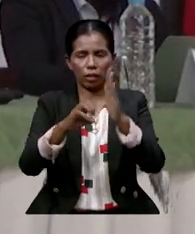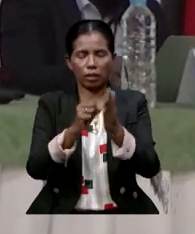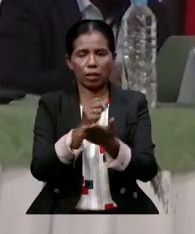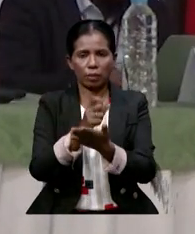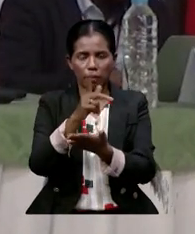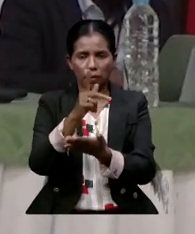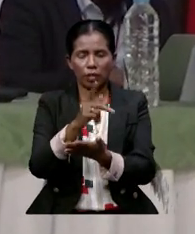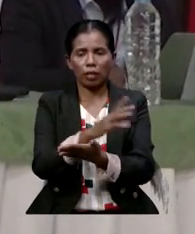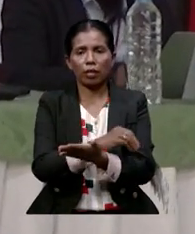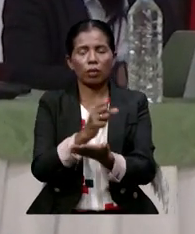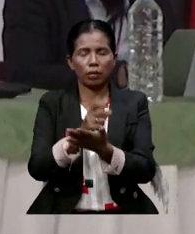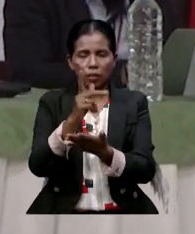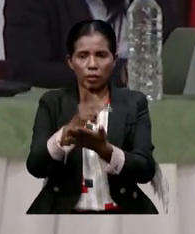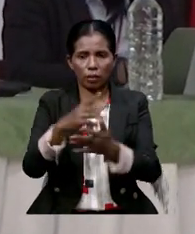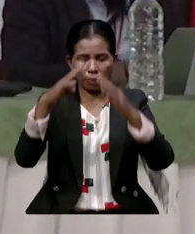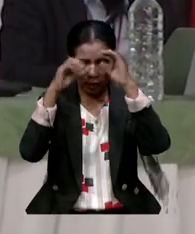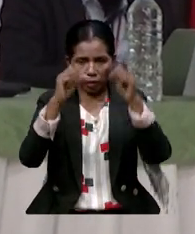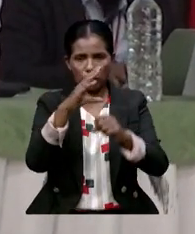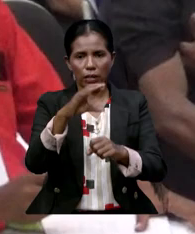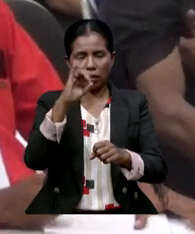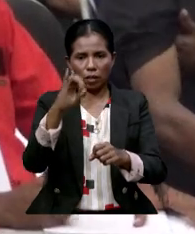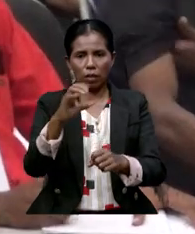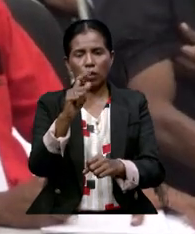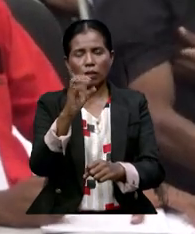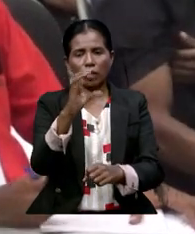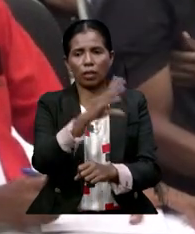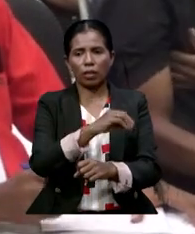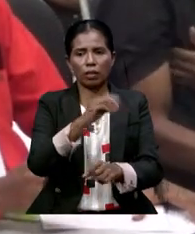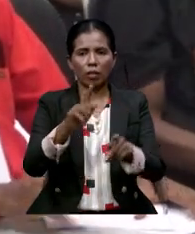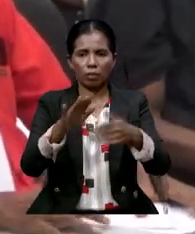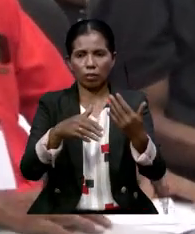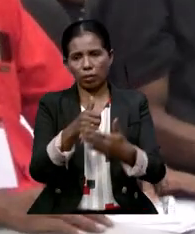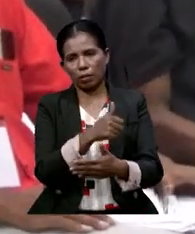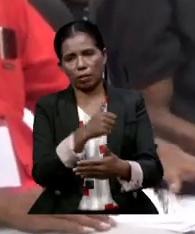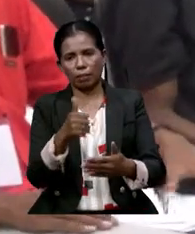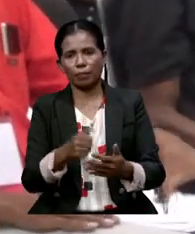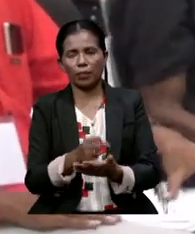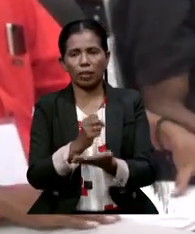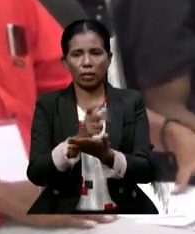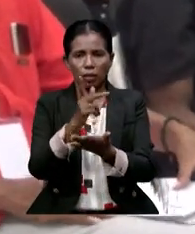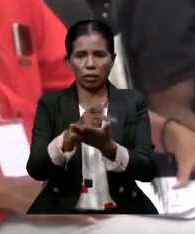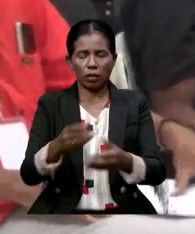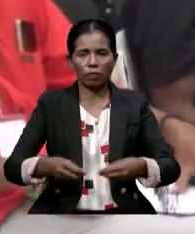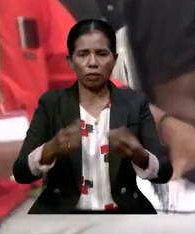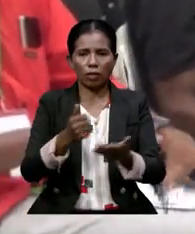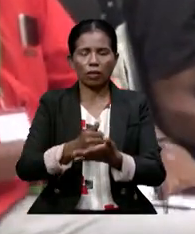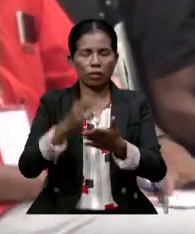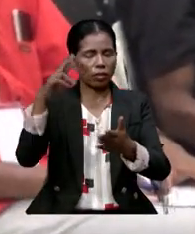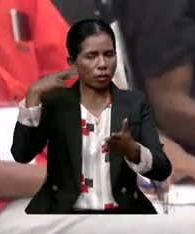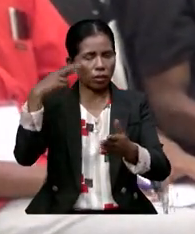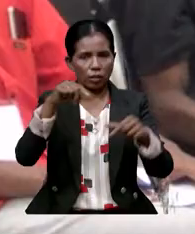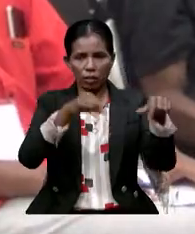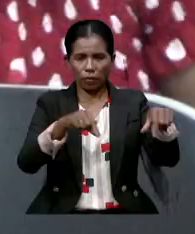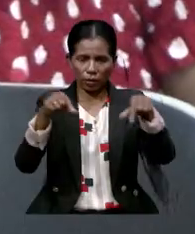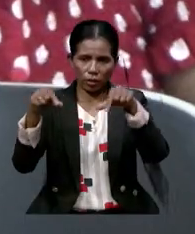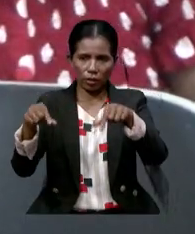Expedito Dias Jiménez, Presiden di Konsilio Imprensa Oteli Ote, no entidade sir seluk. Sekoms mos seifo apoio bar radio komunidade